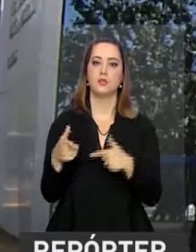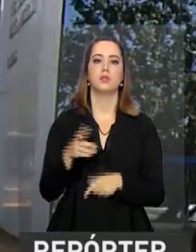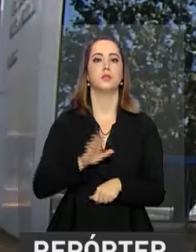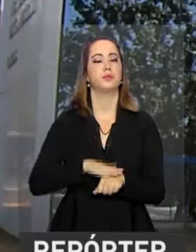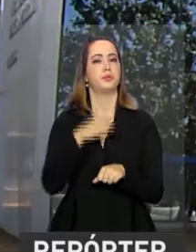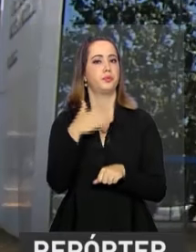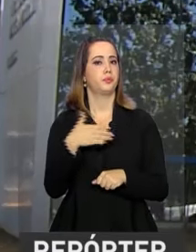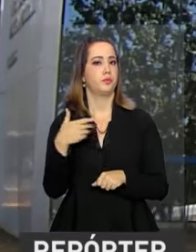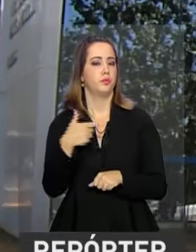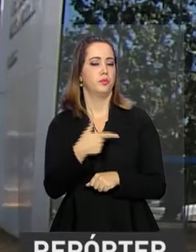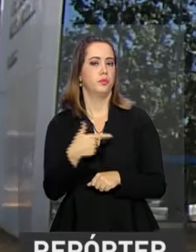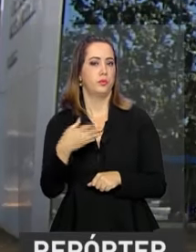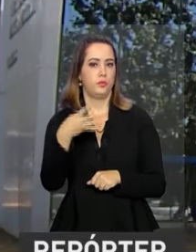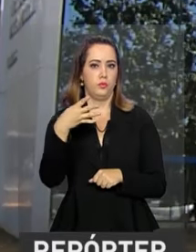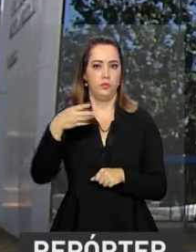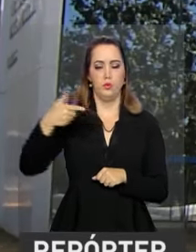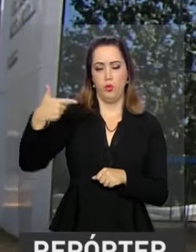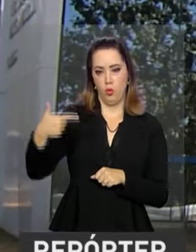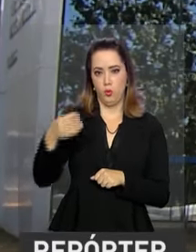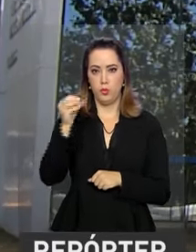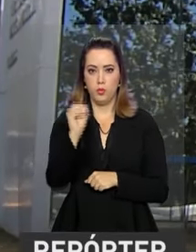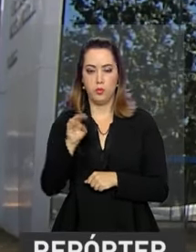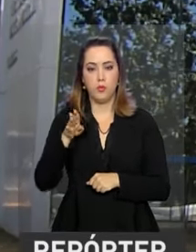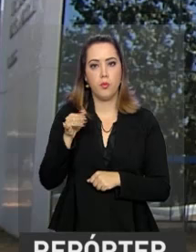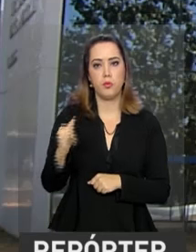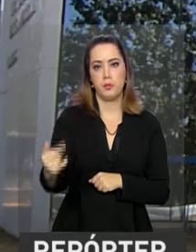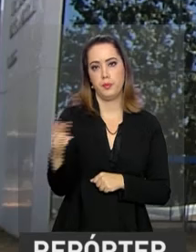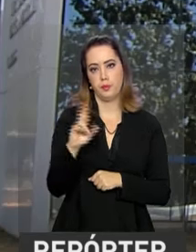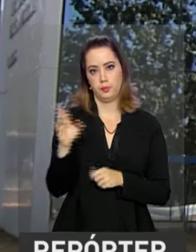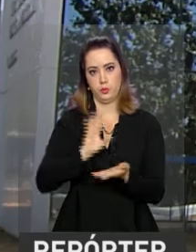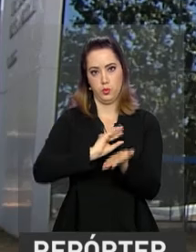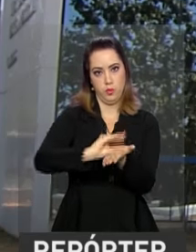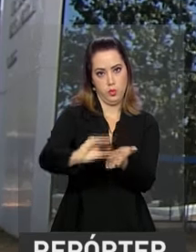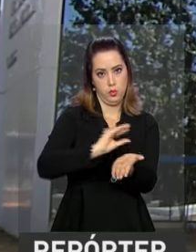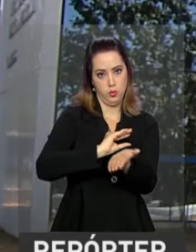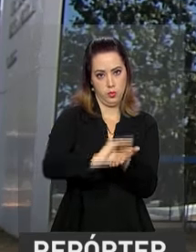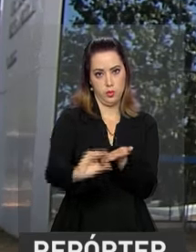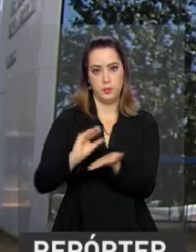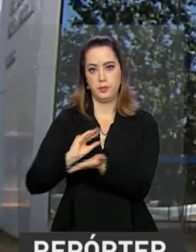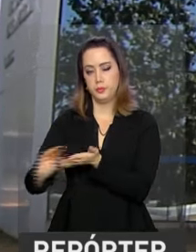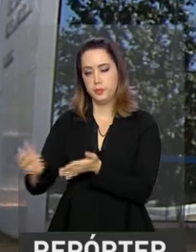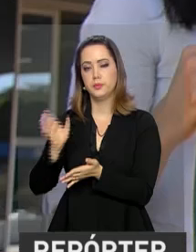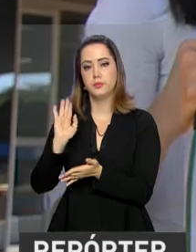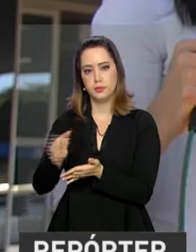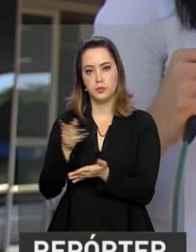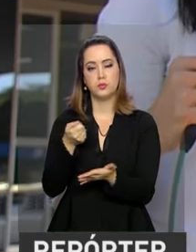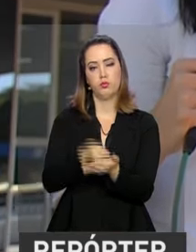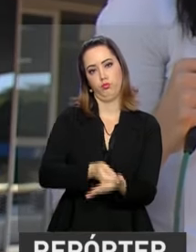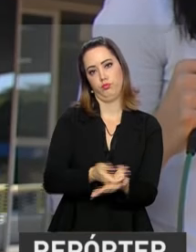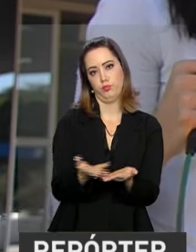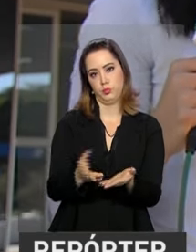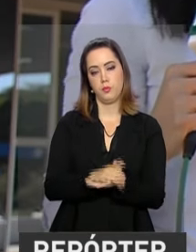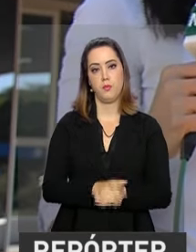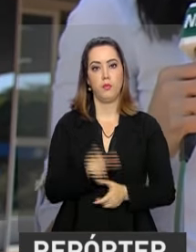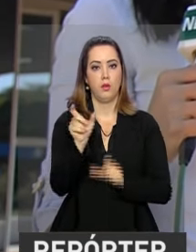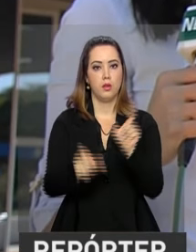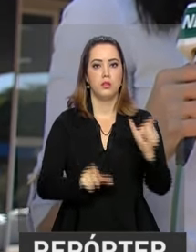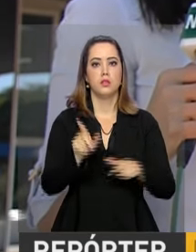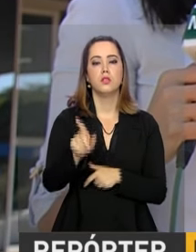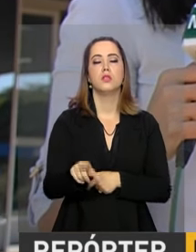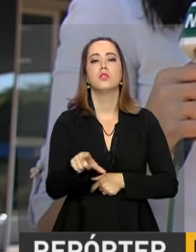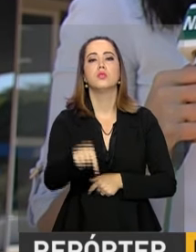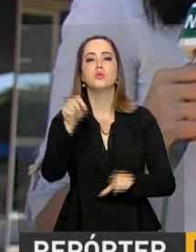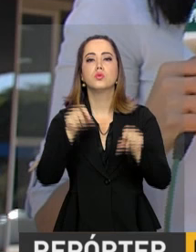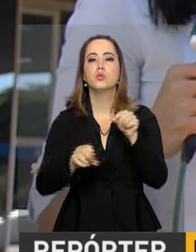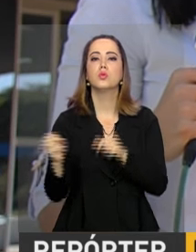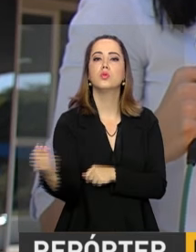2015 420 bilhões de reais para 33 milhões de benefícios pagos. As prioridades da nova gestão